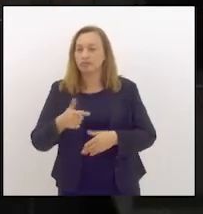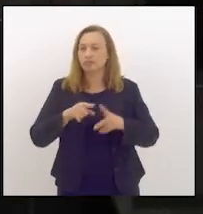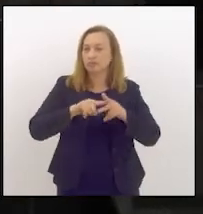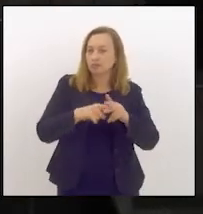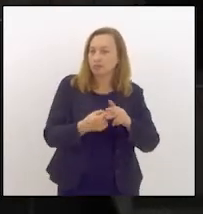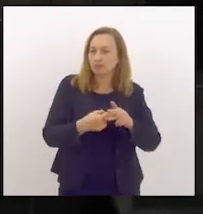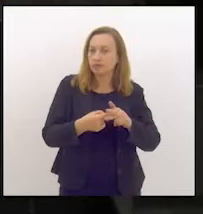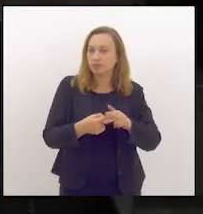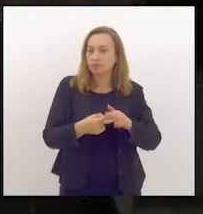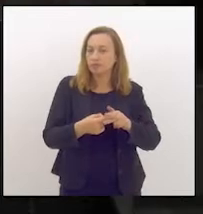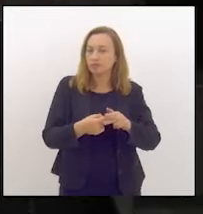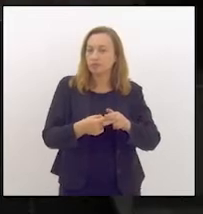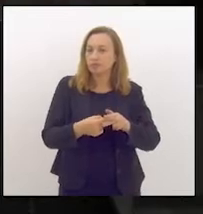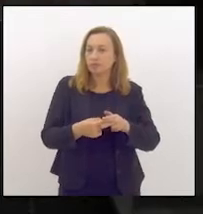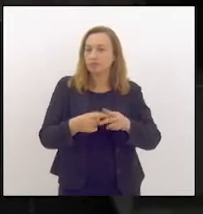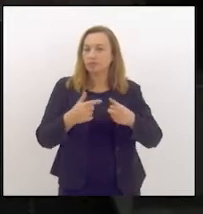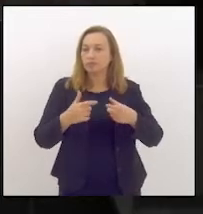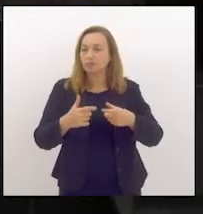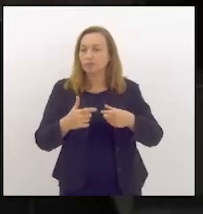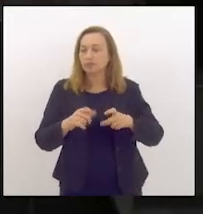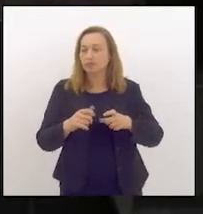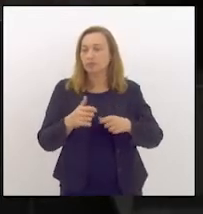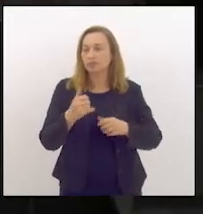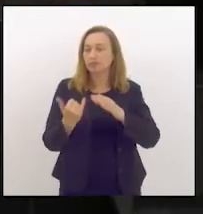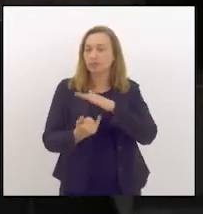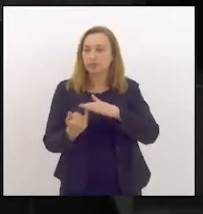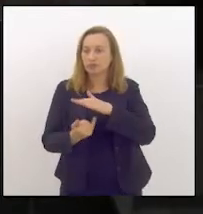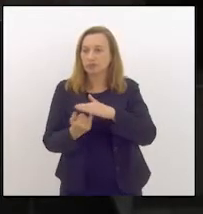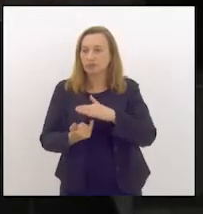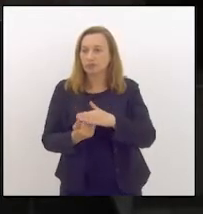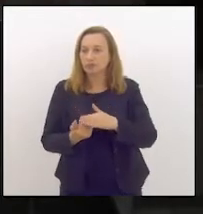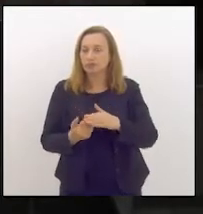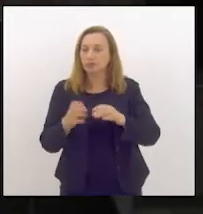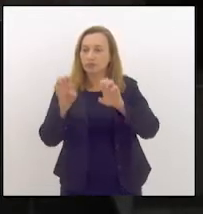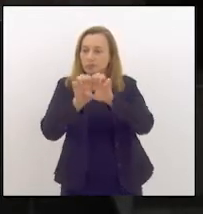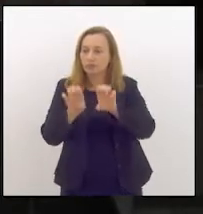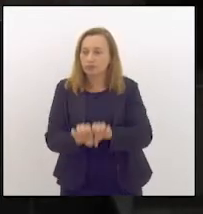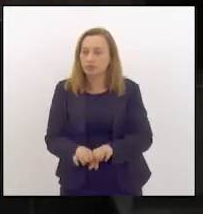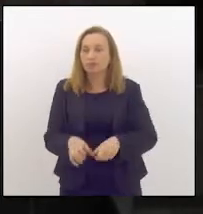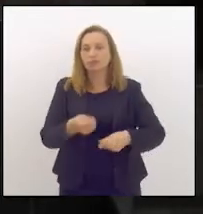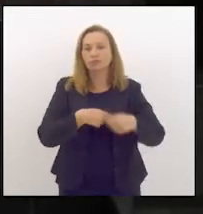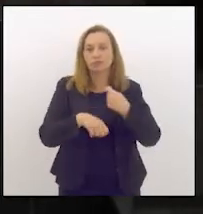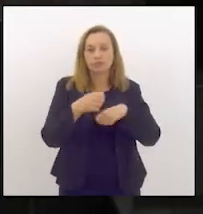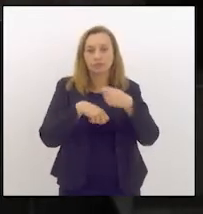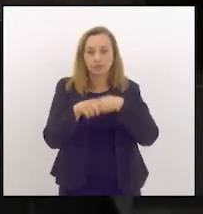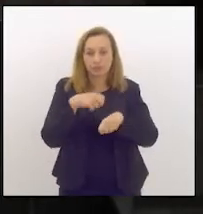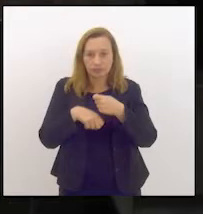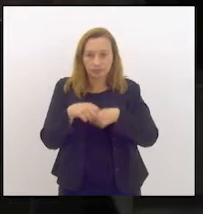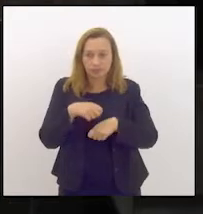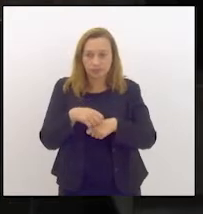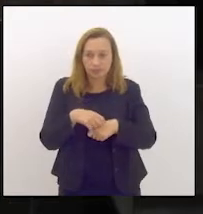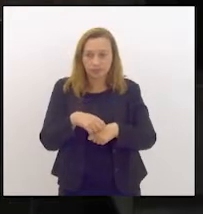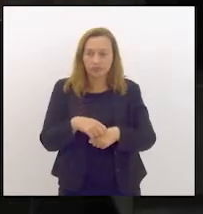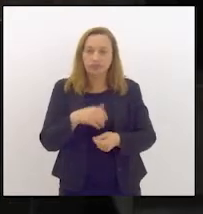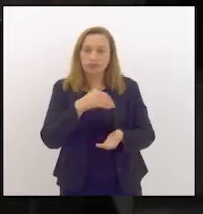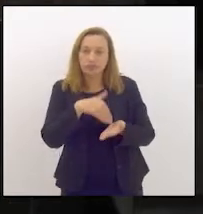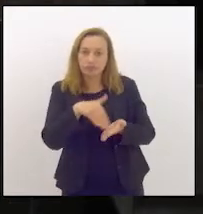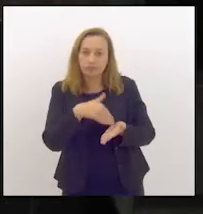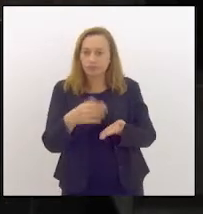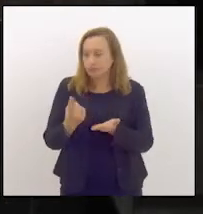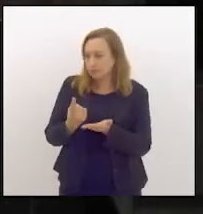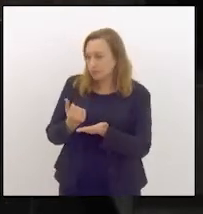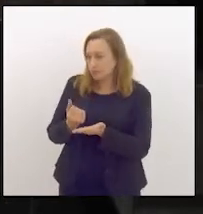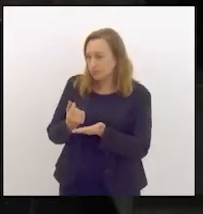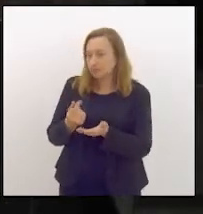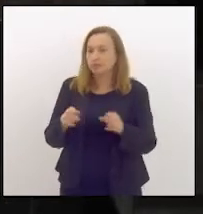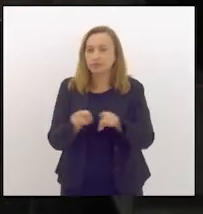a manutenção/instituição em suas estruturas administrativas das secretarias de